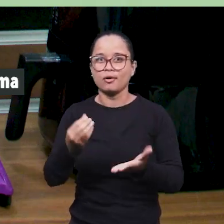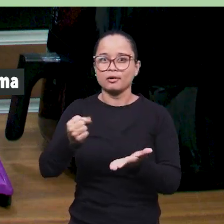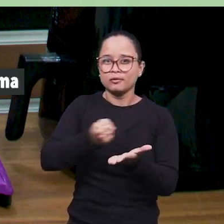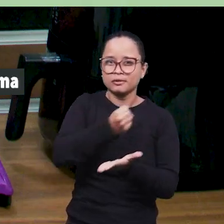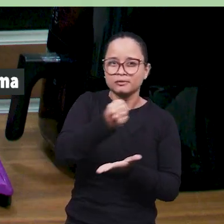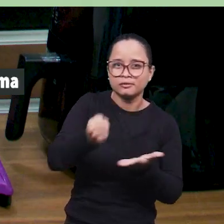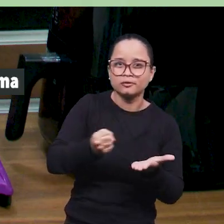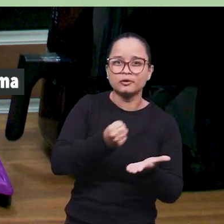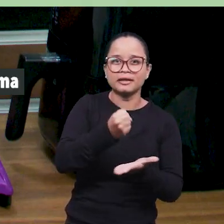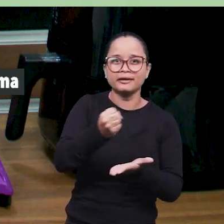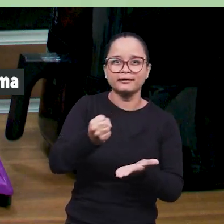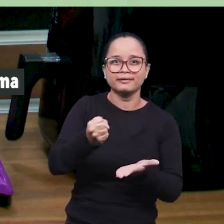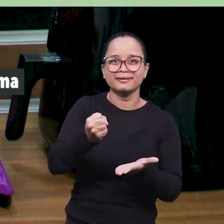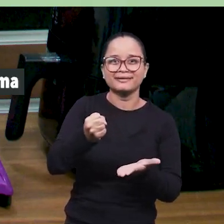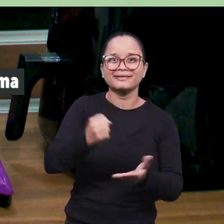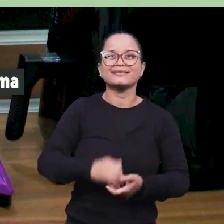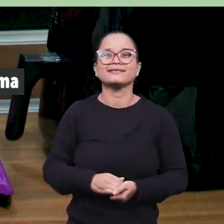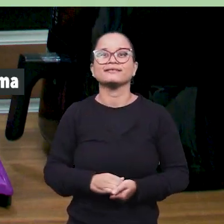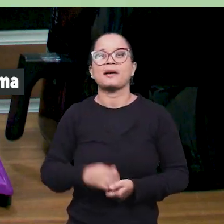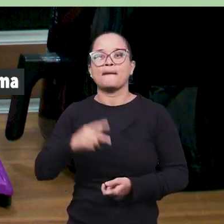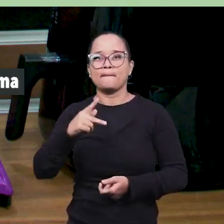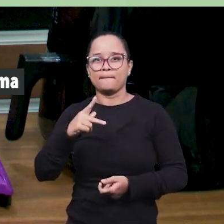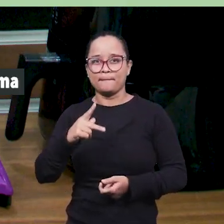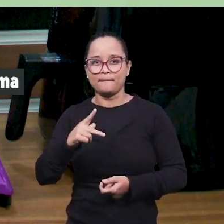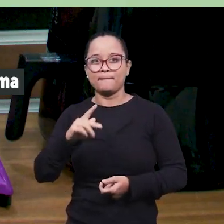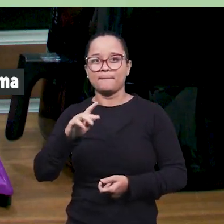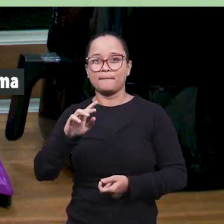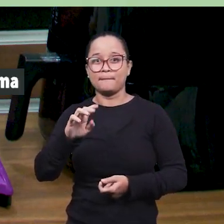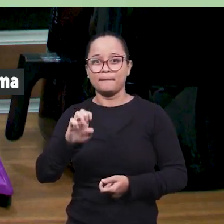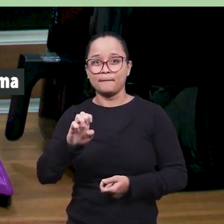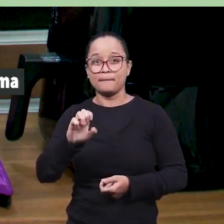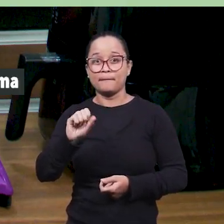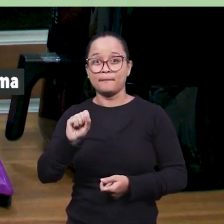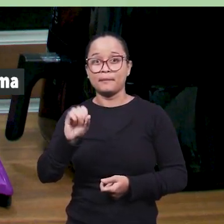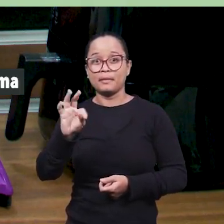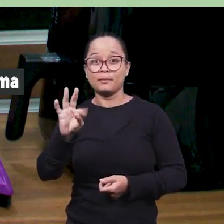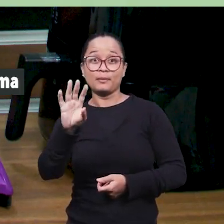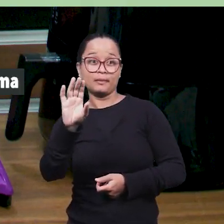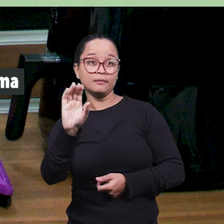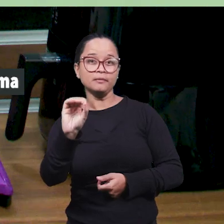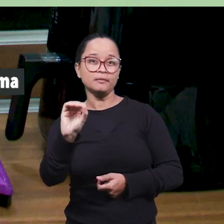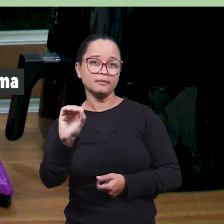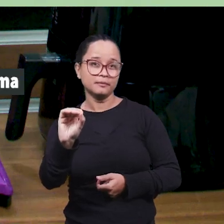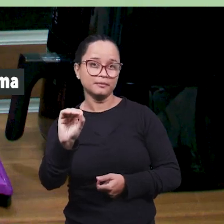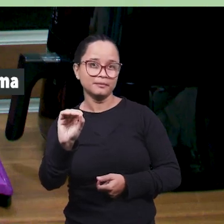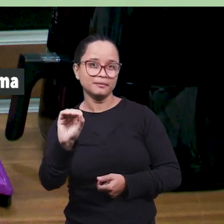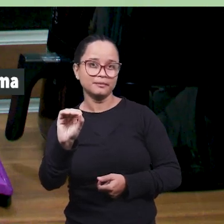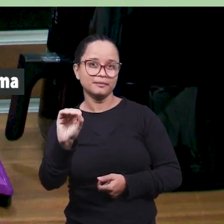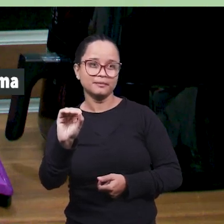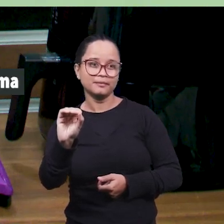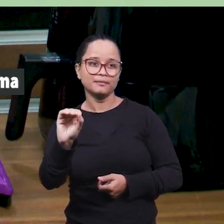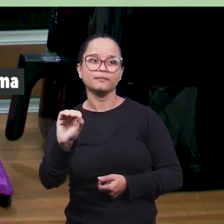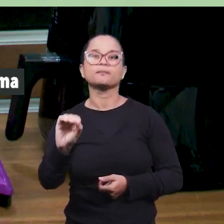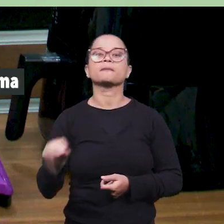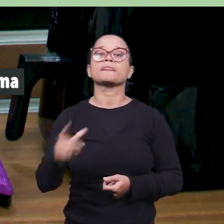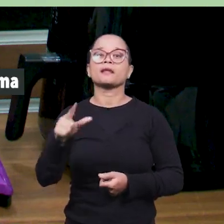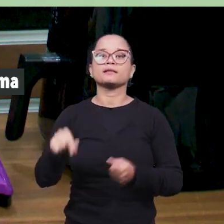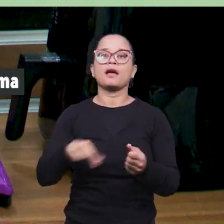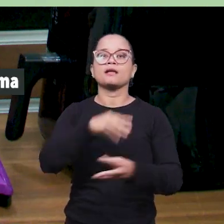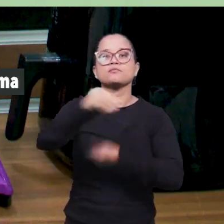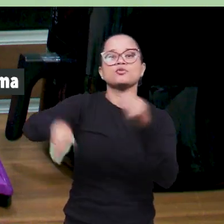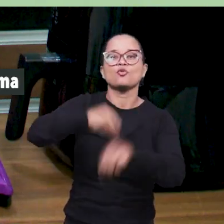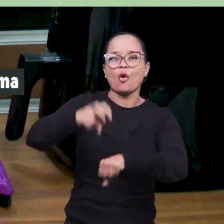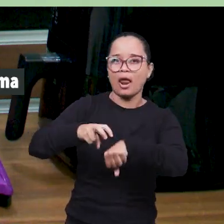molho pesto, que fica maravilhoso, porque ele dá um aroma das ervas frescas